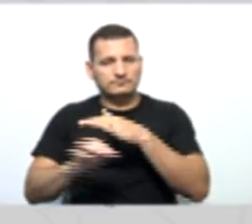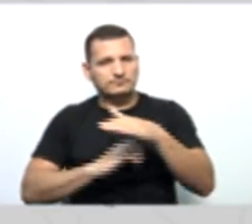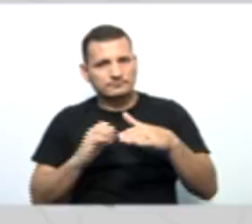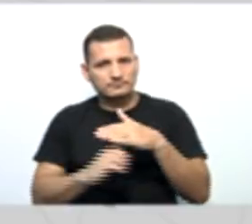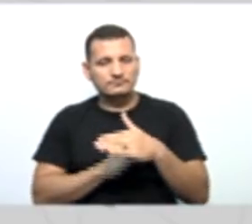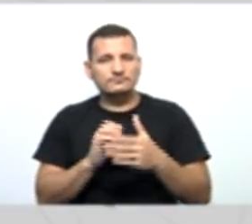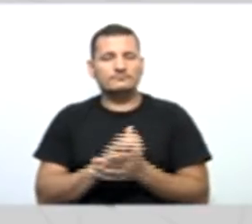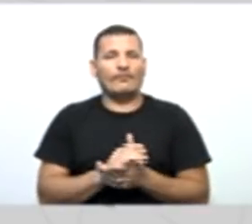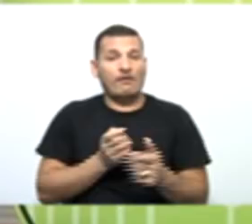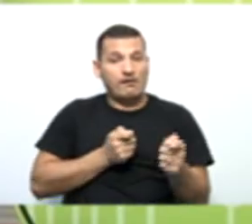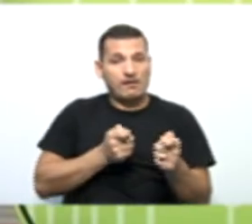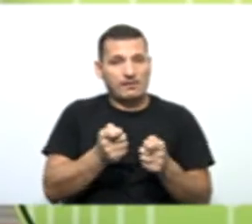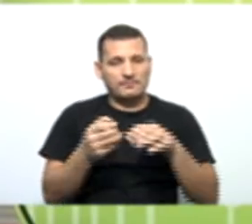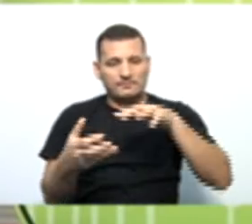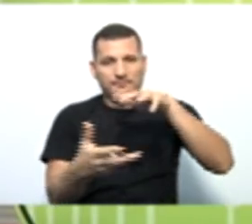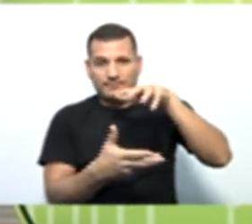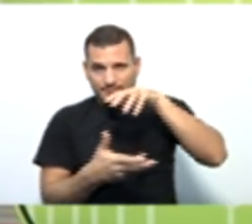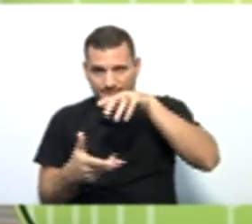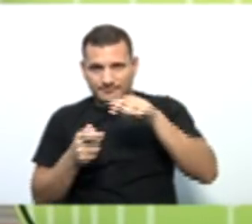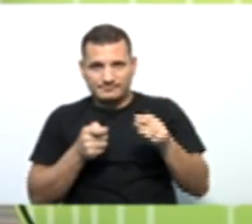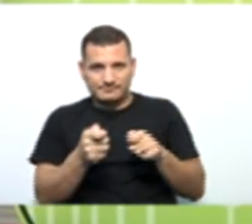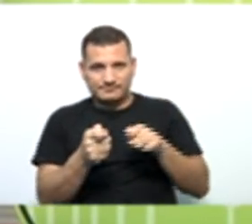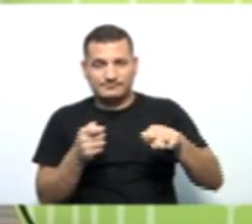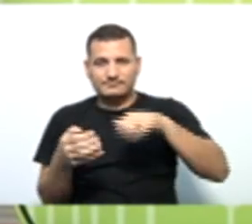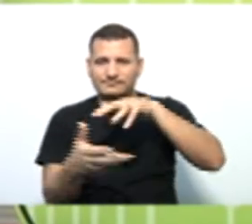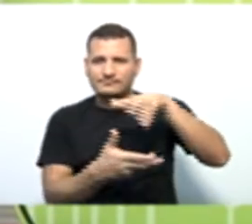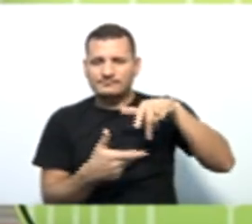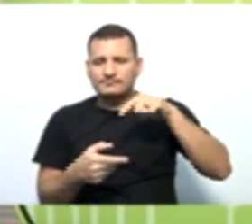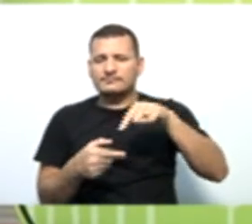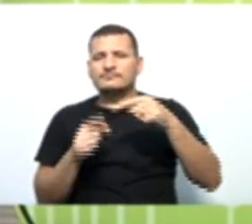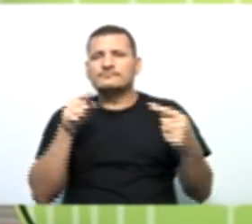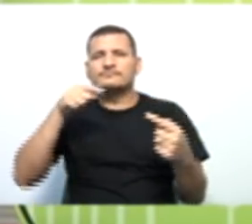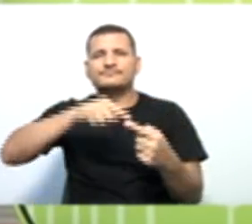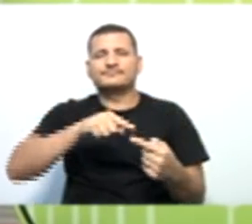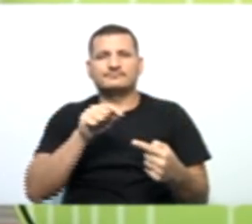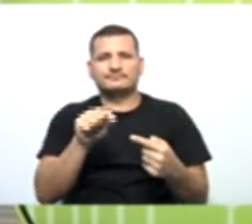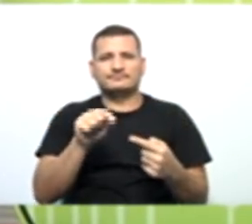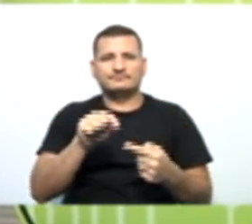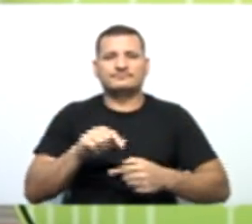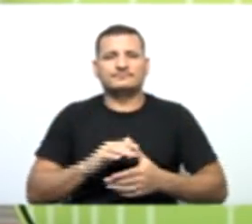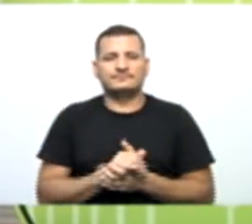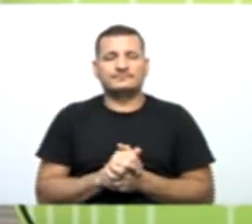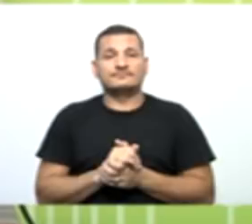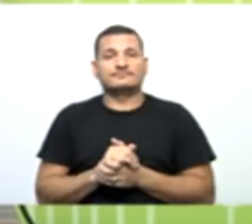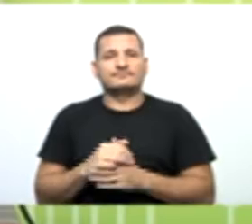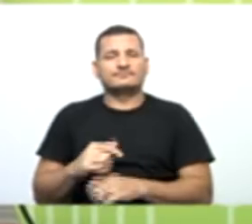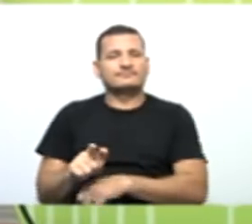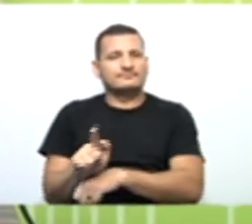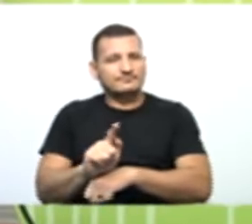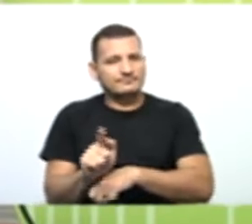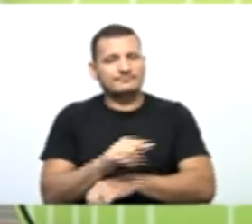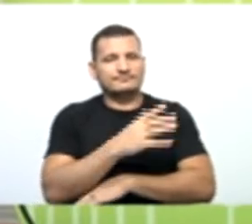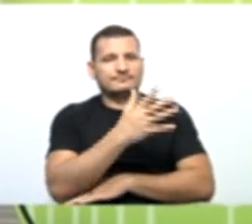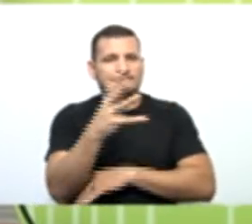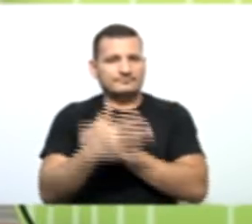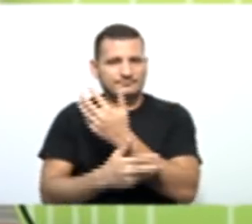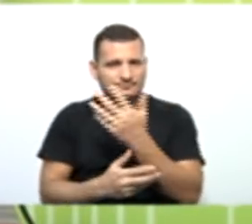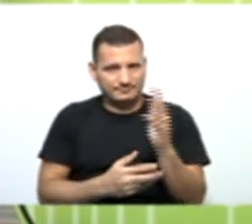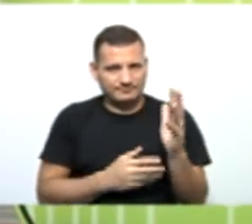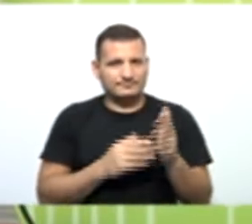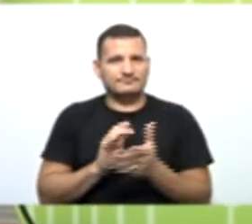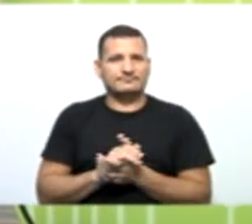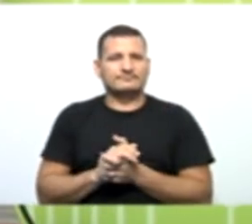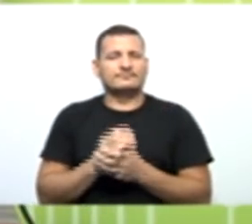sustentabilidade, que tem tudo a ver com aquela parte que nós falamos sobre gerenciamento do meio ambiente, gestão do